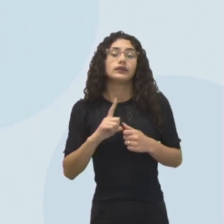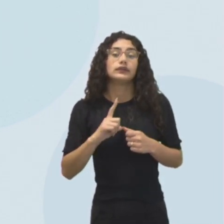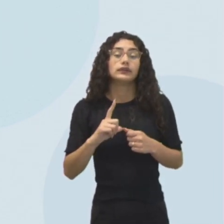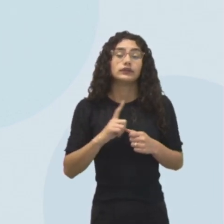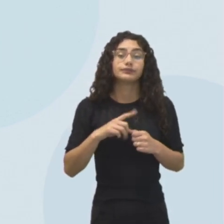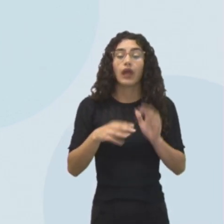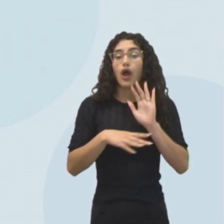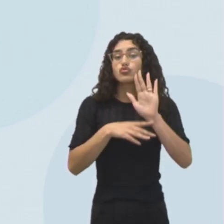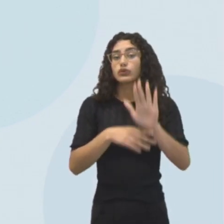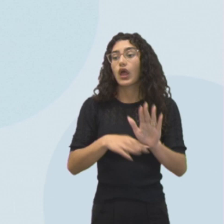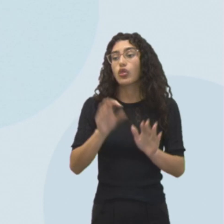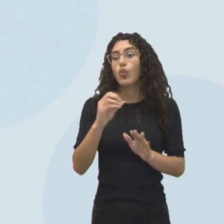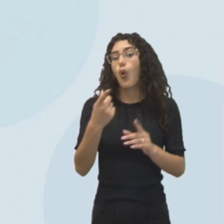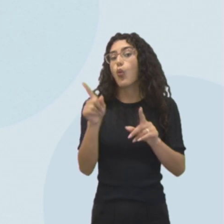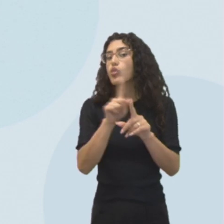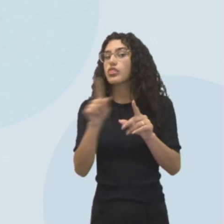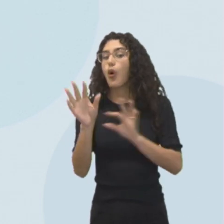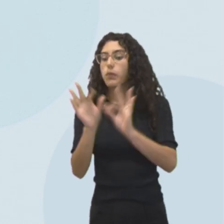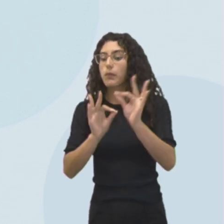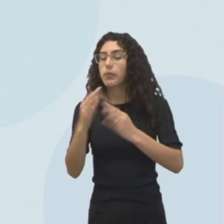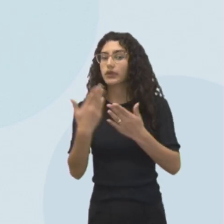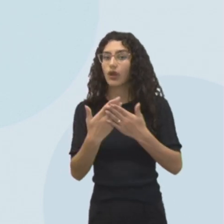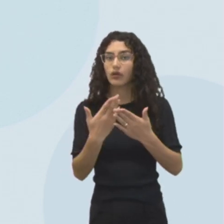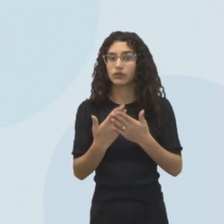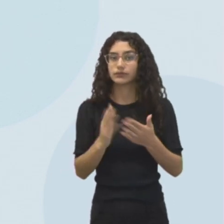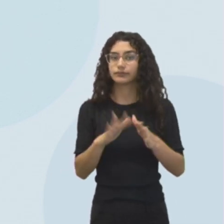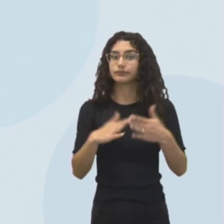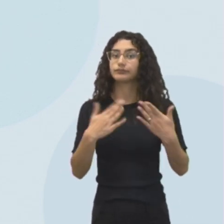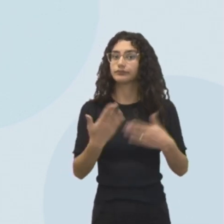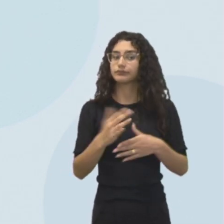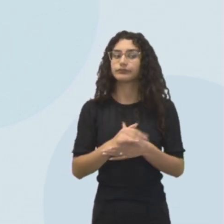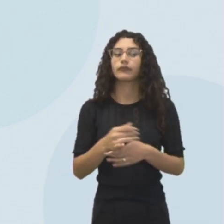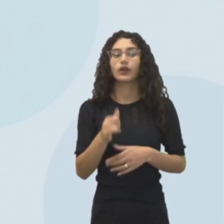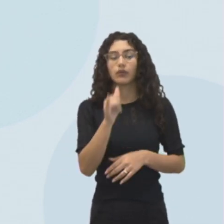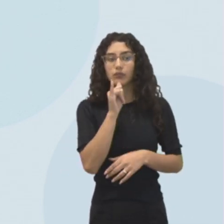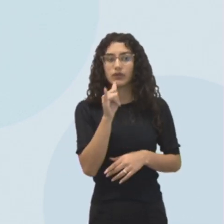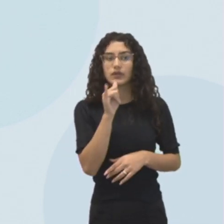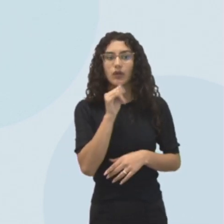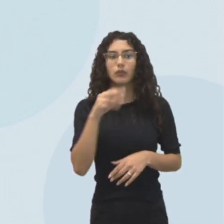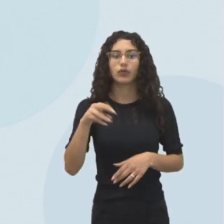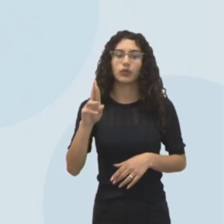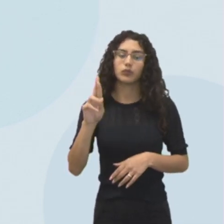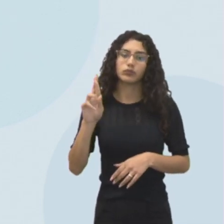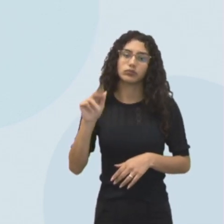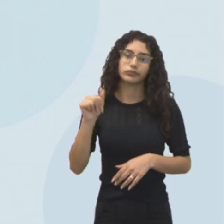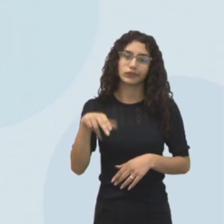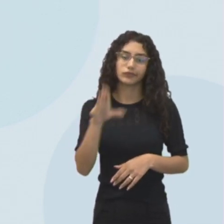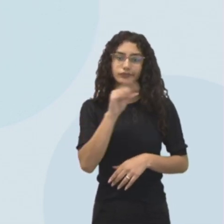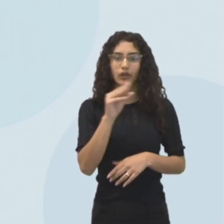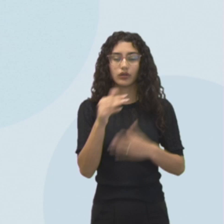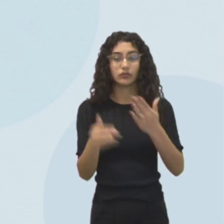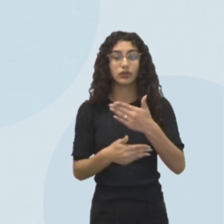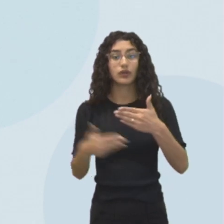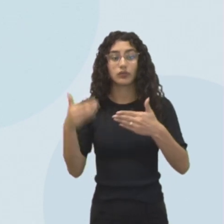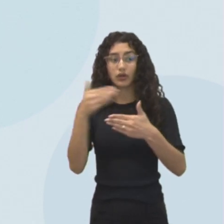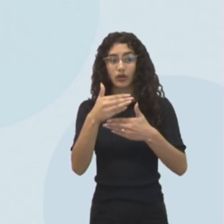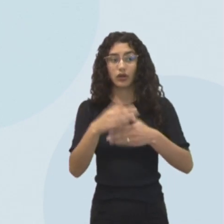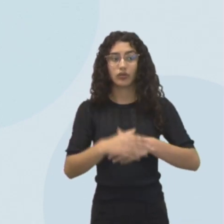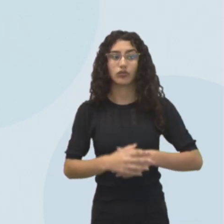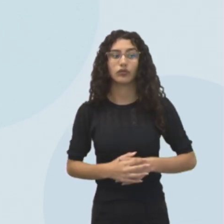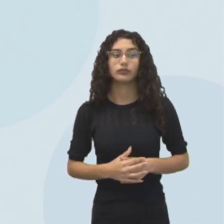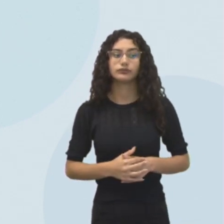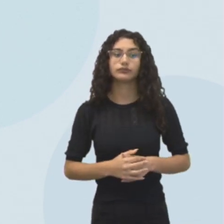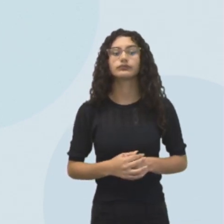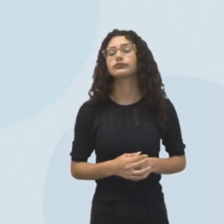está atrapalhando o nosso plano de aula? Então, aqui uns exemplos que o Moran cita. Próximo slide.